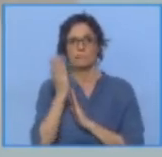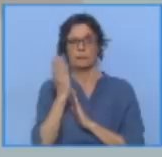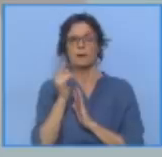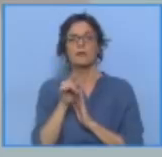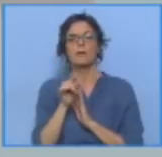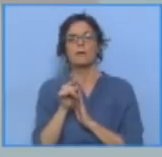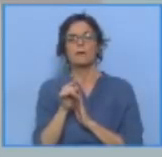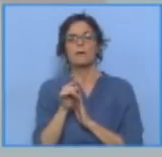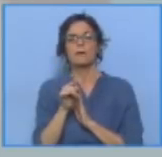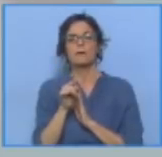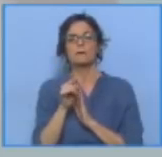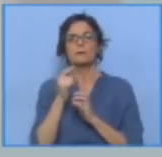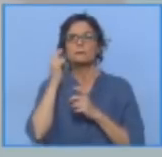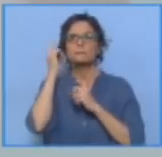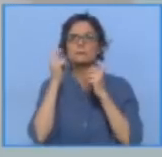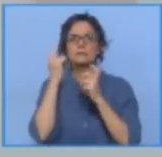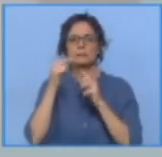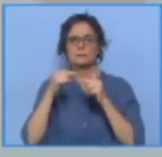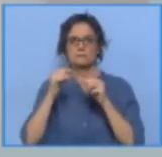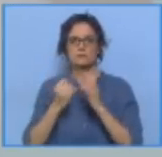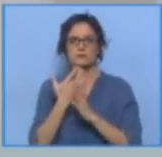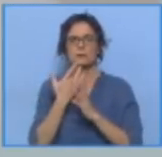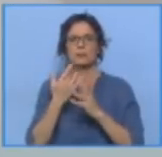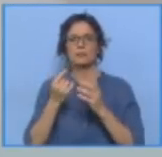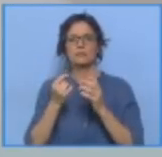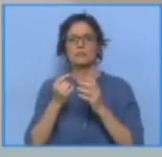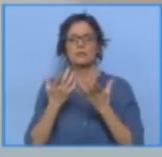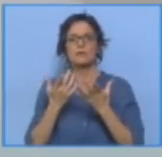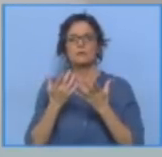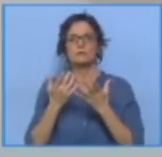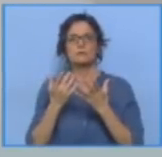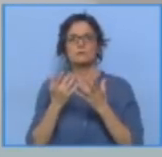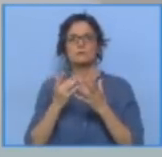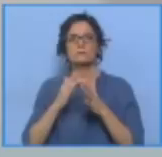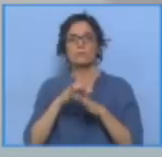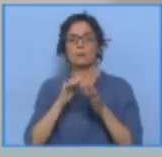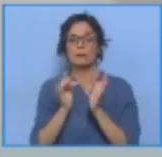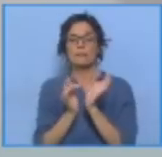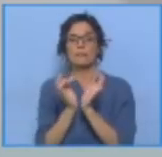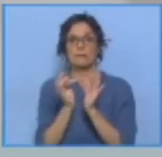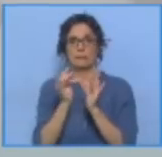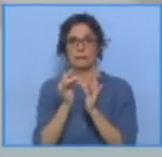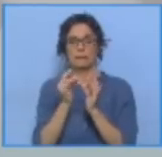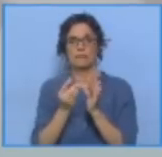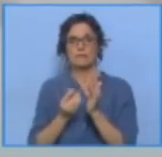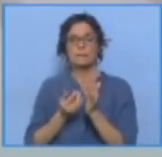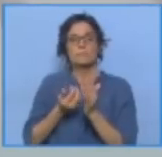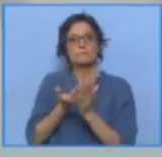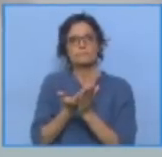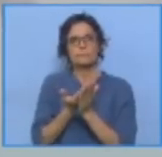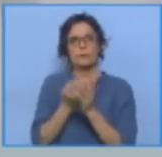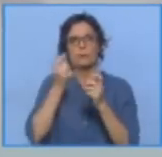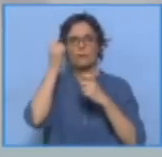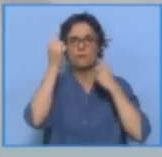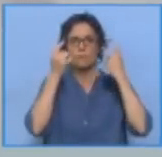essa possibilidade de termos um espaço na internet em que propunhamos a reflexão sobre o credo.